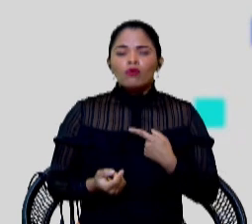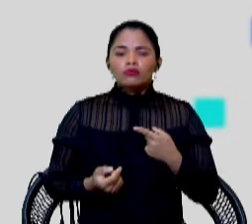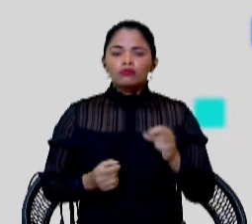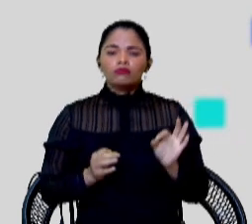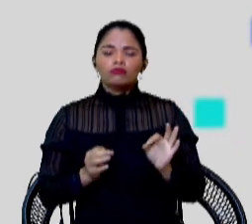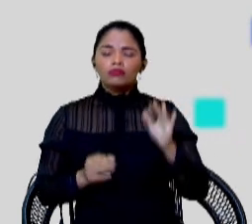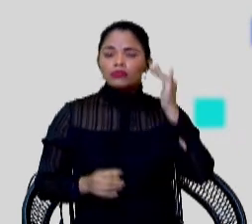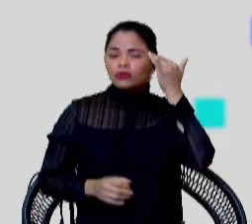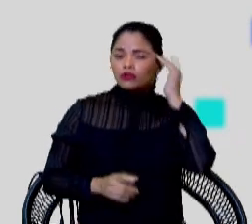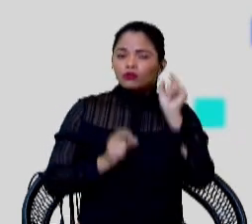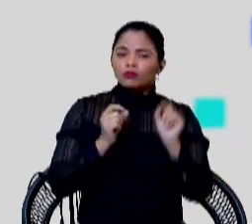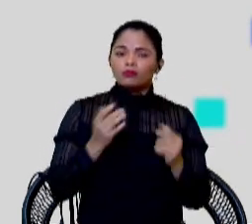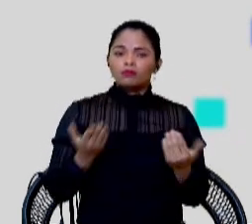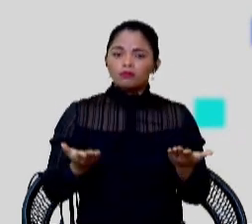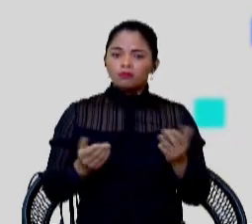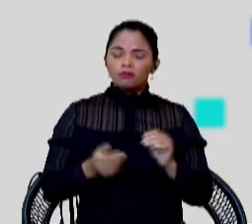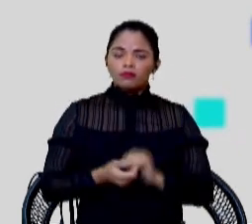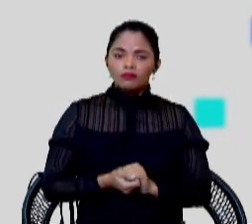para a gente entender aqui?